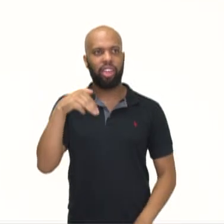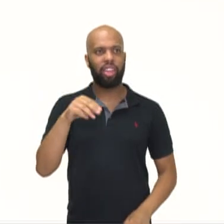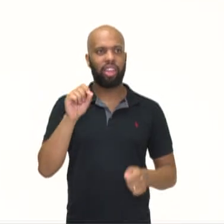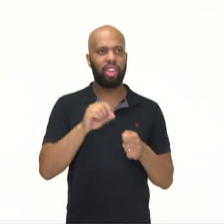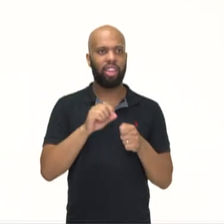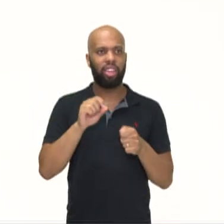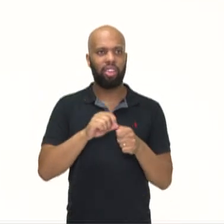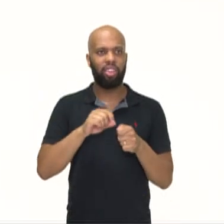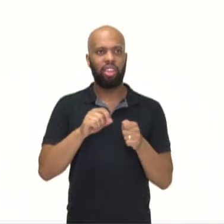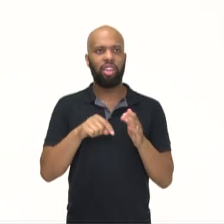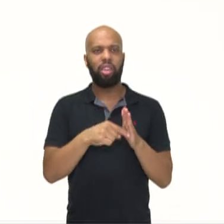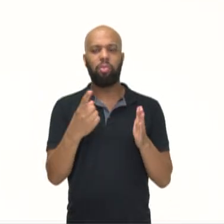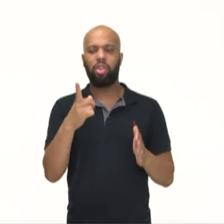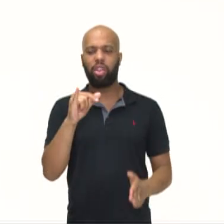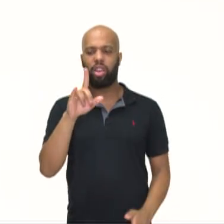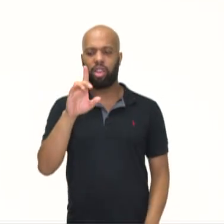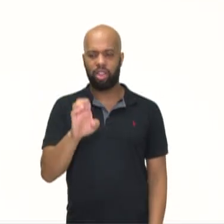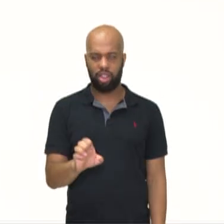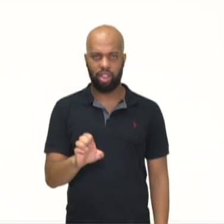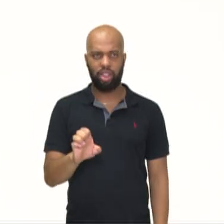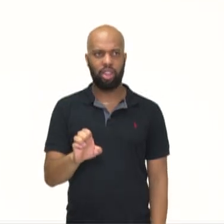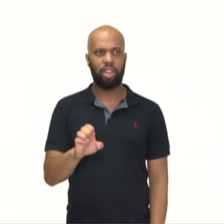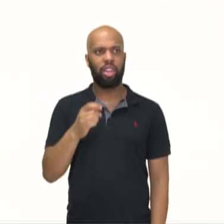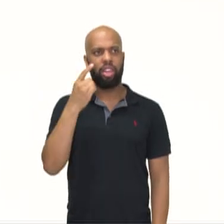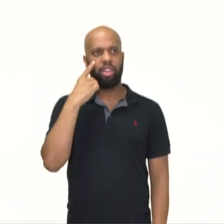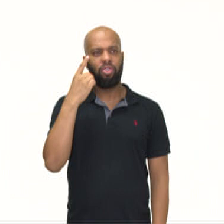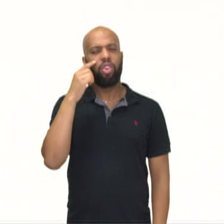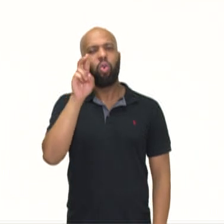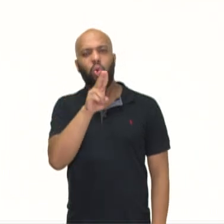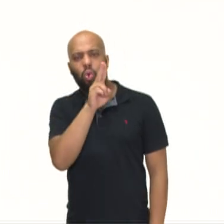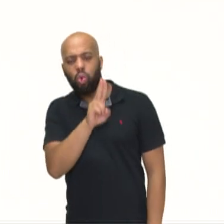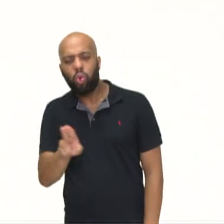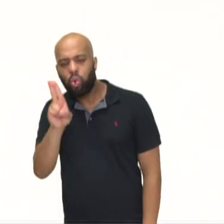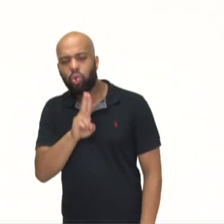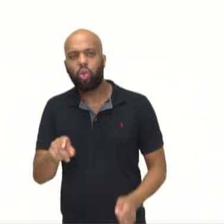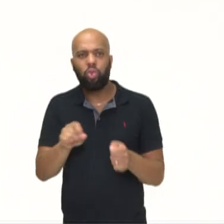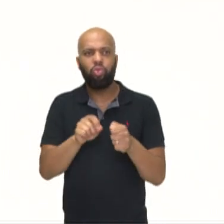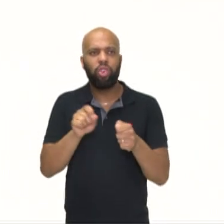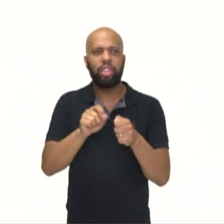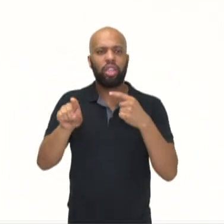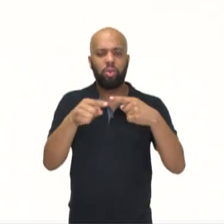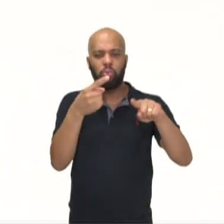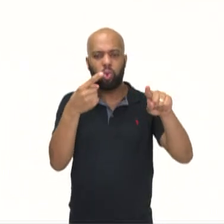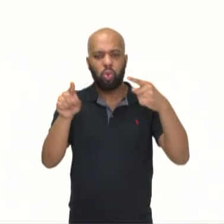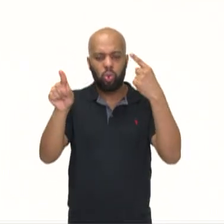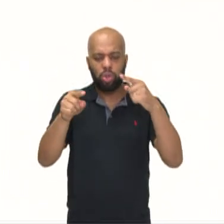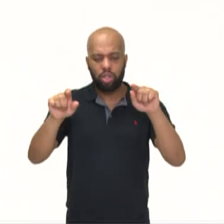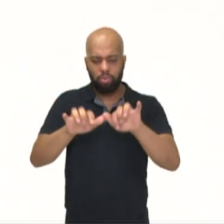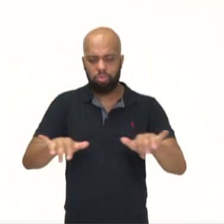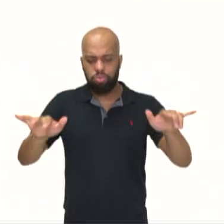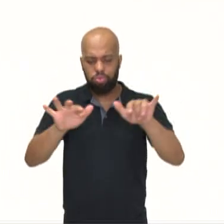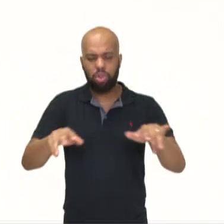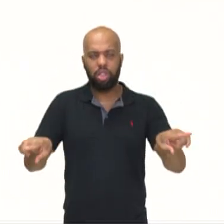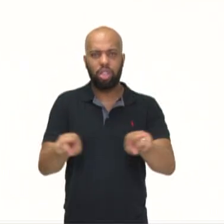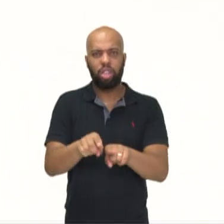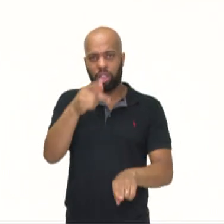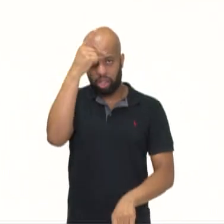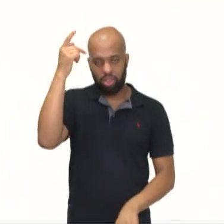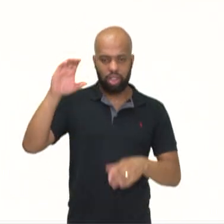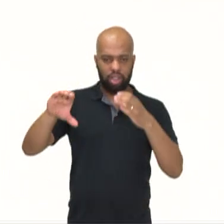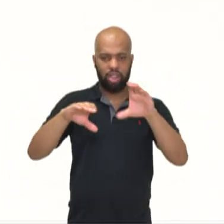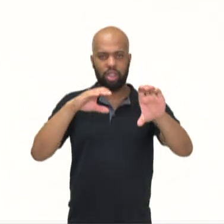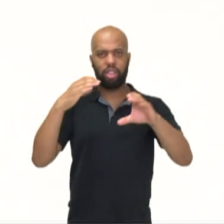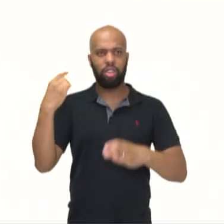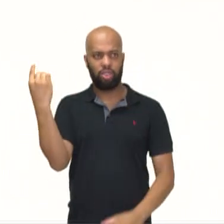que compôs o primeiro lied, termo usado para classificar arranjos musicais para piano e cantor solo? Alternativa